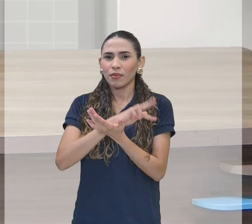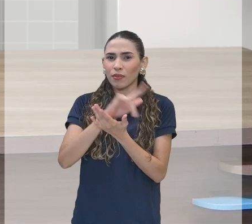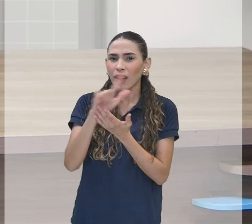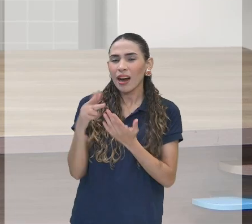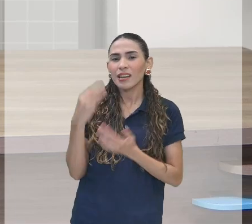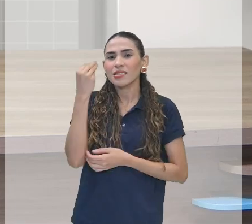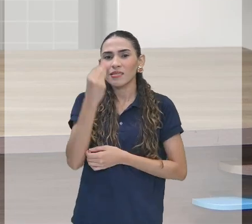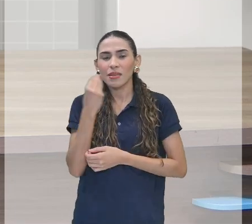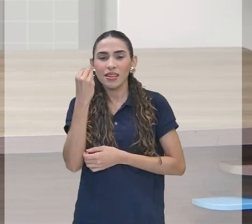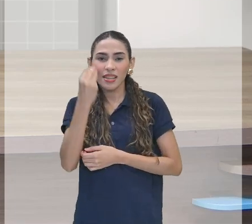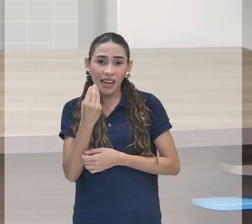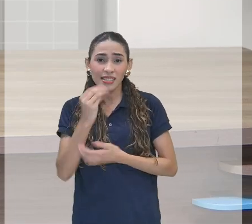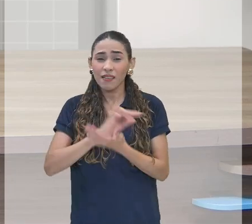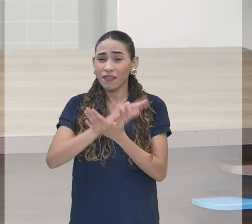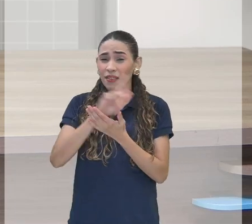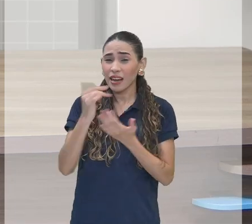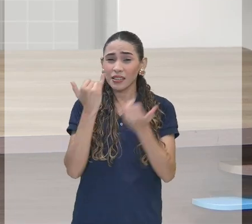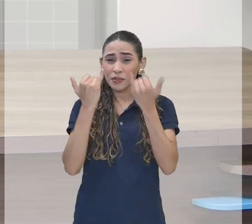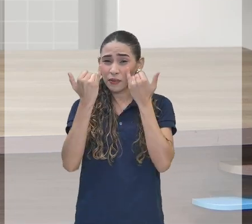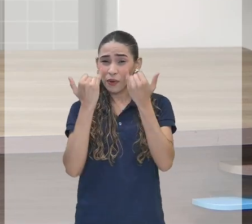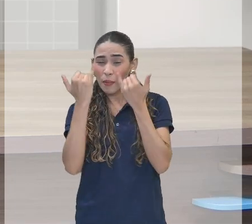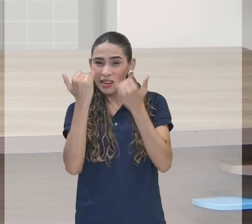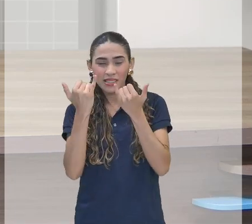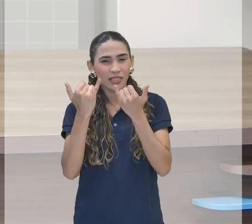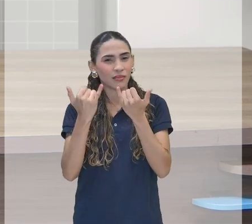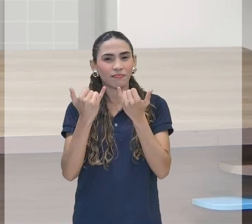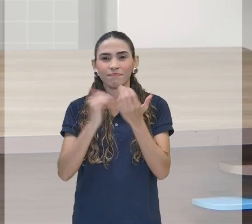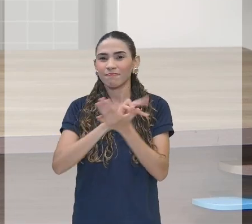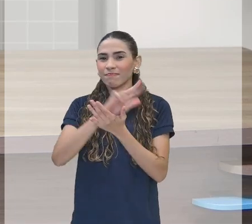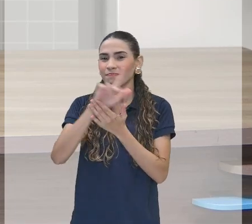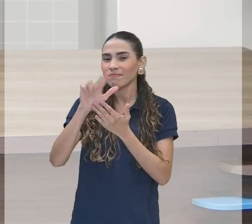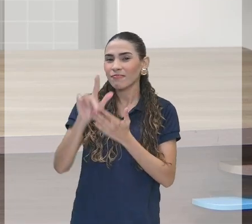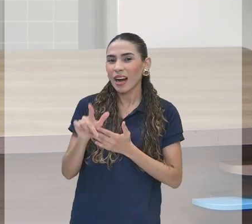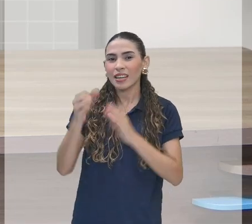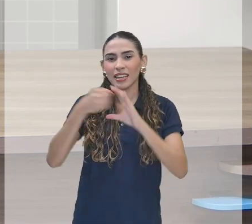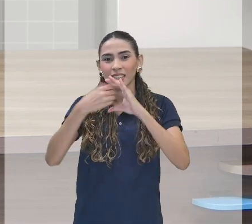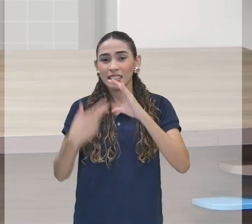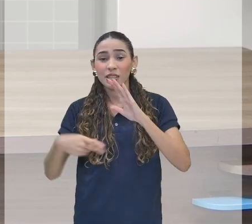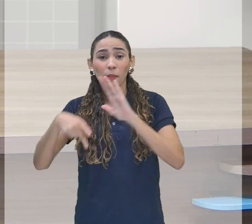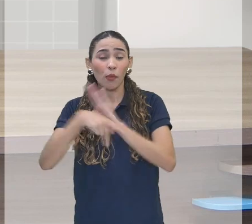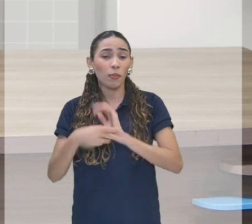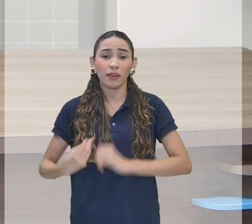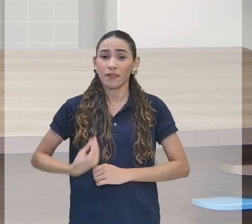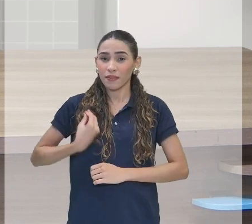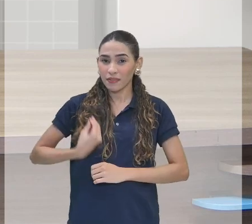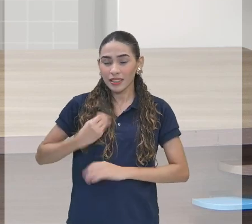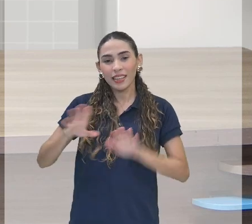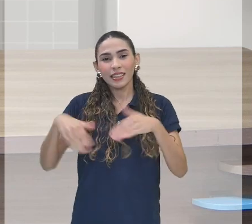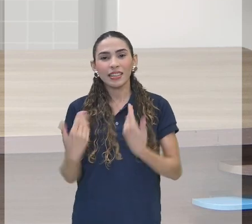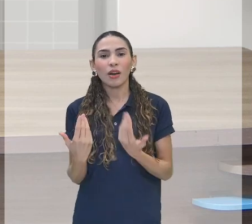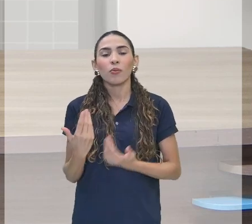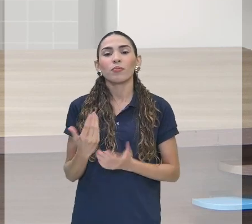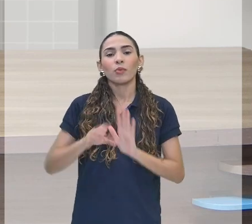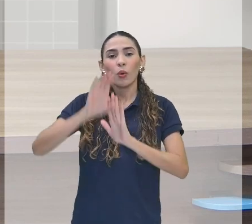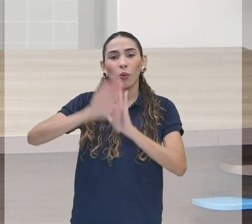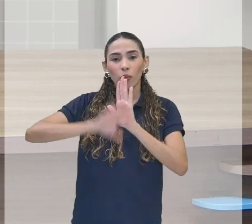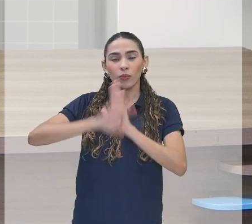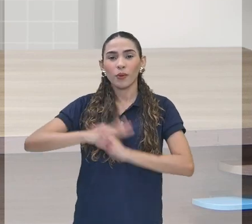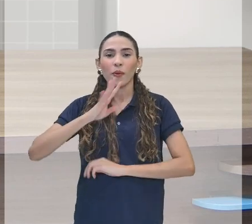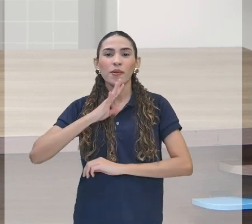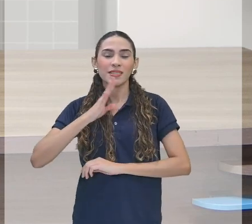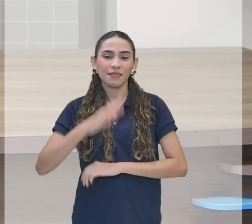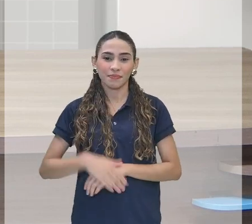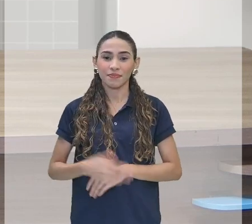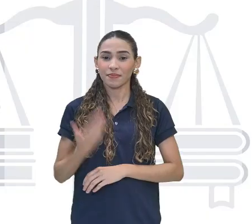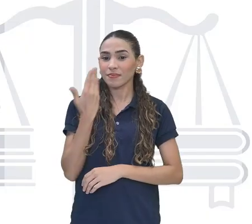de informação, né, entre outros aspectos da vida cotidiana. Então, vamos conhecer um pouquinho do conceito, tá bom?